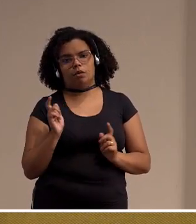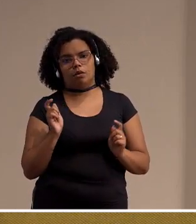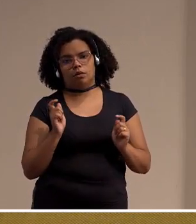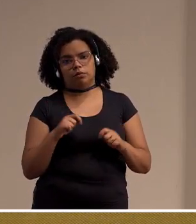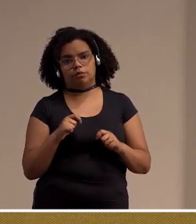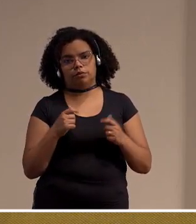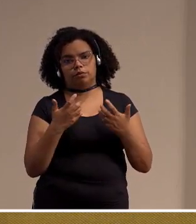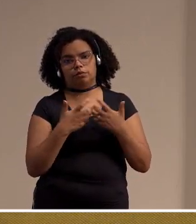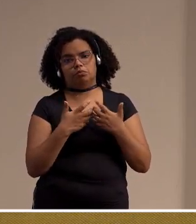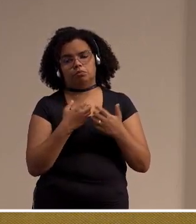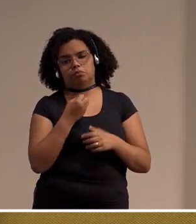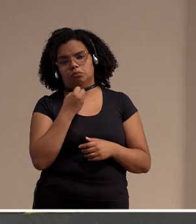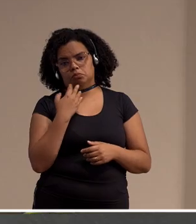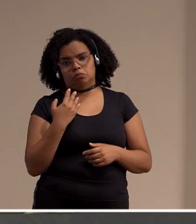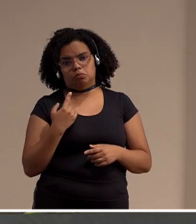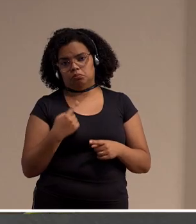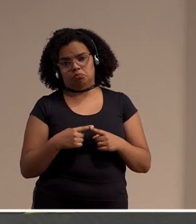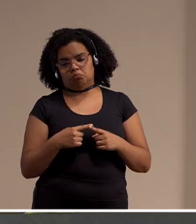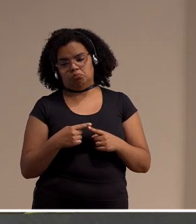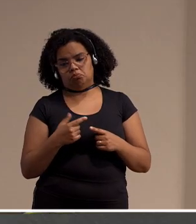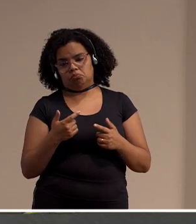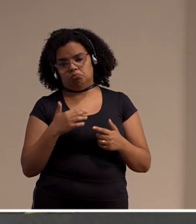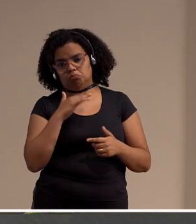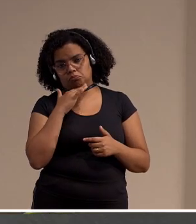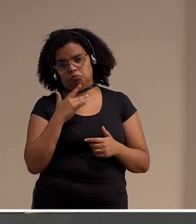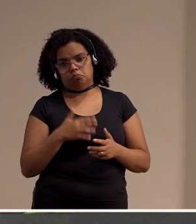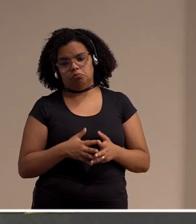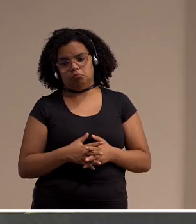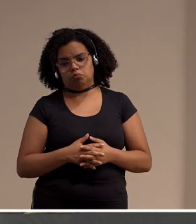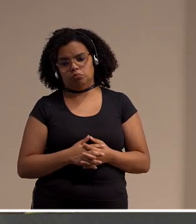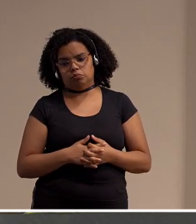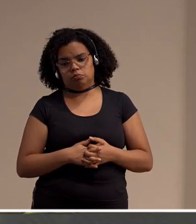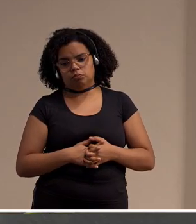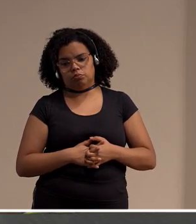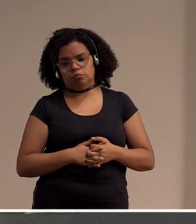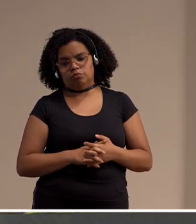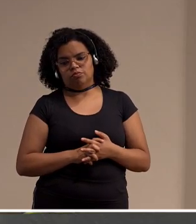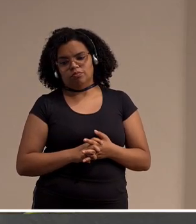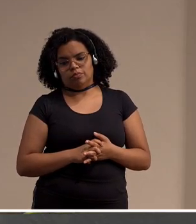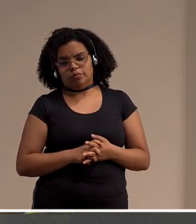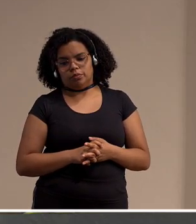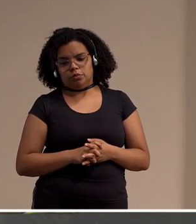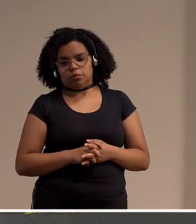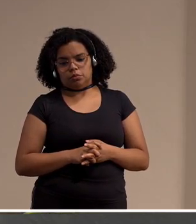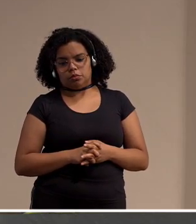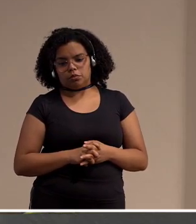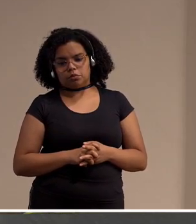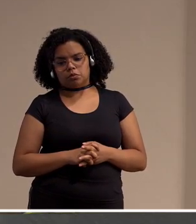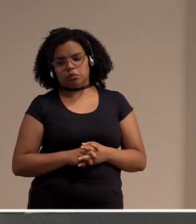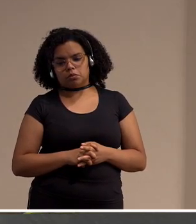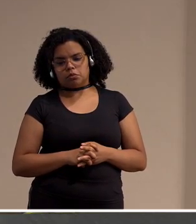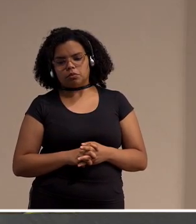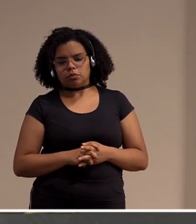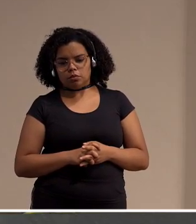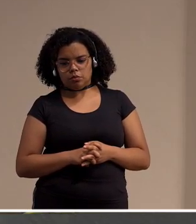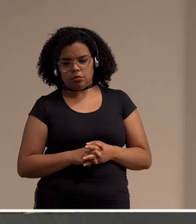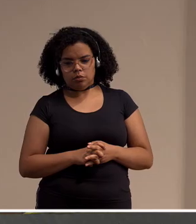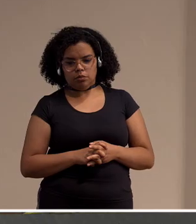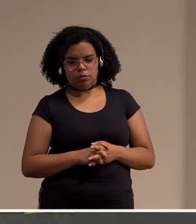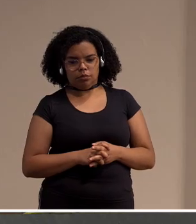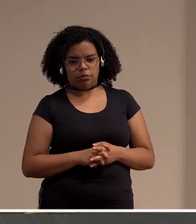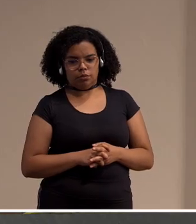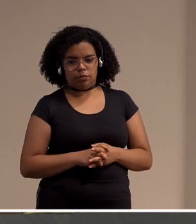opinião. Porque a ficção científica, desde o princípio, talvez seja o mais moral dos gêneros, né? Assim, Júlio